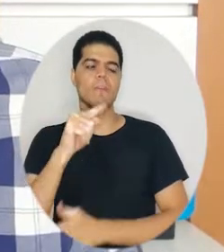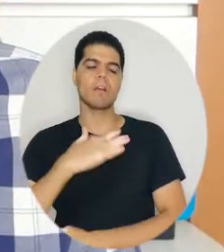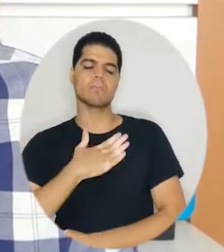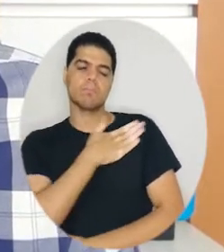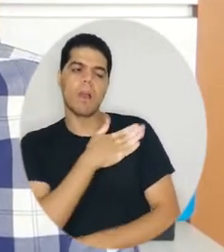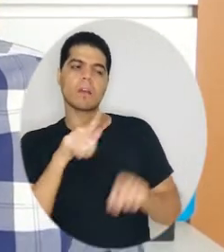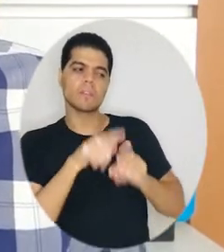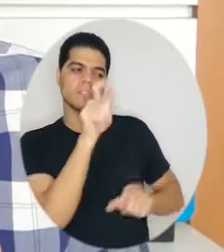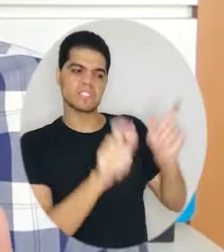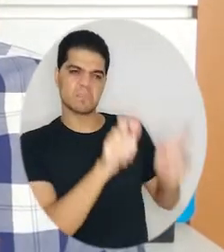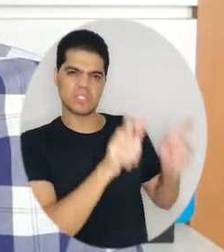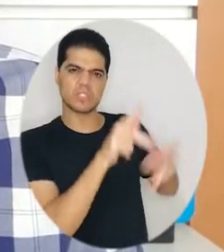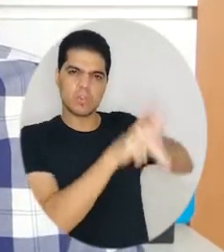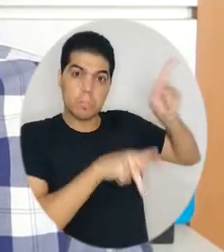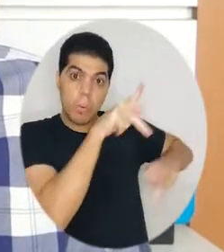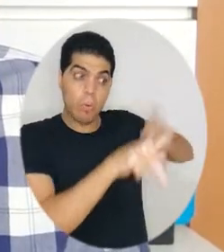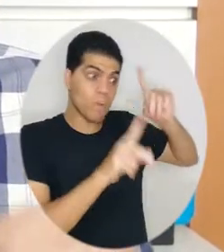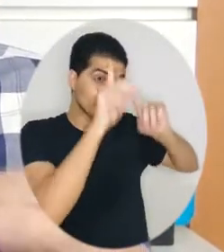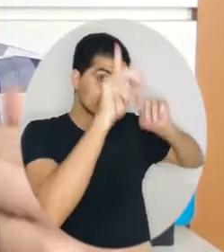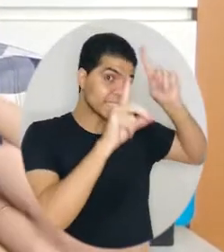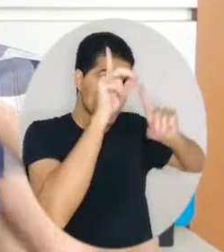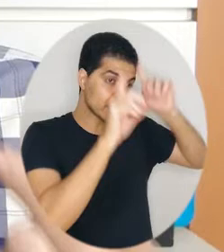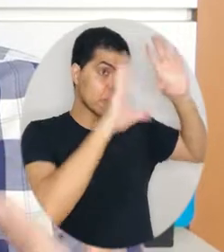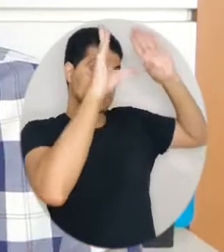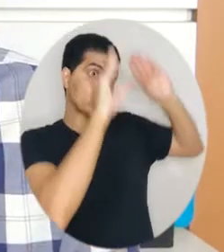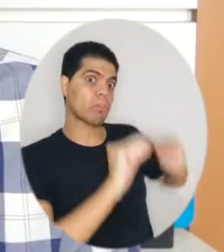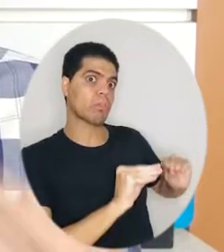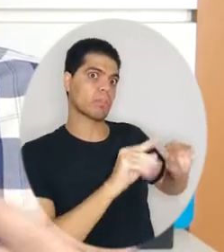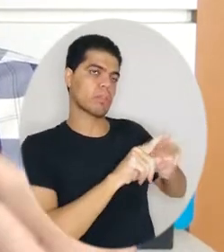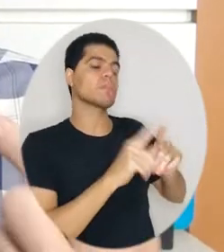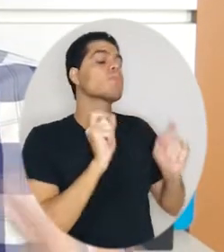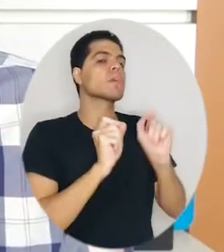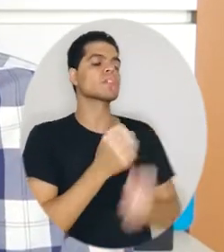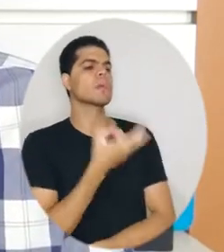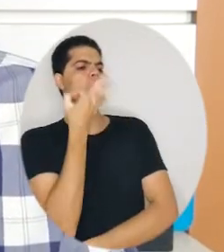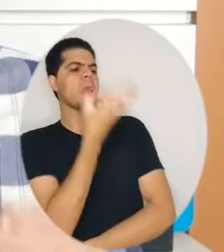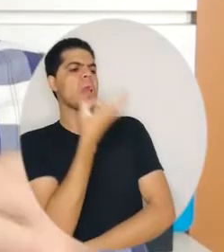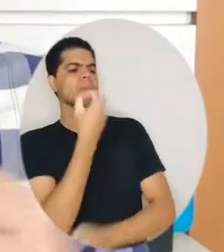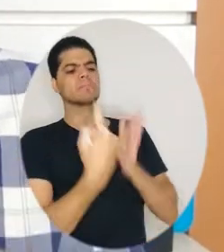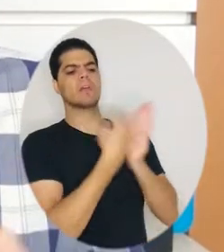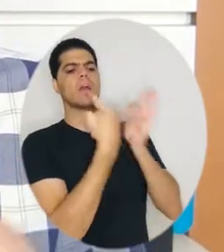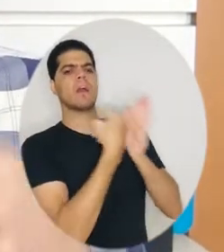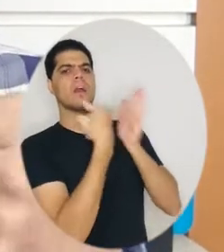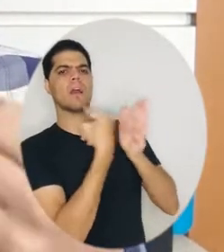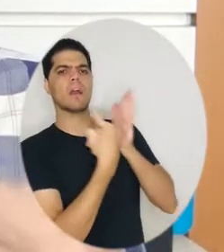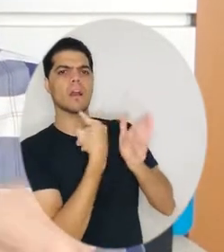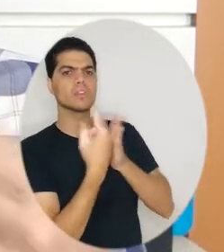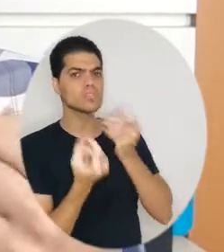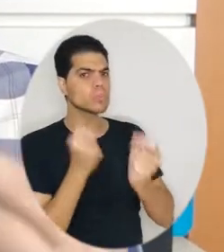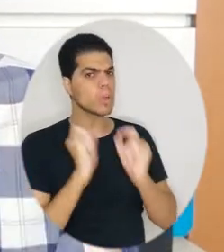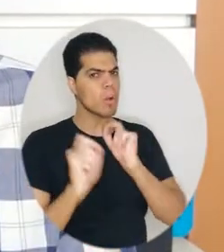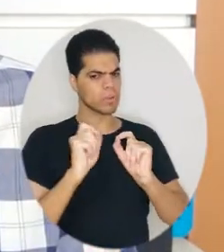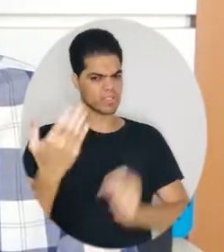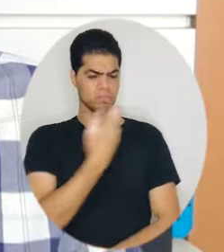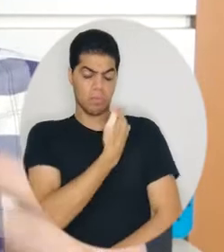dos seus opositores porque a ideia não era questionar a narrativa da Independência e muito menos